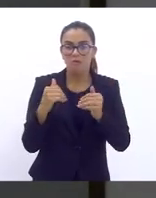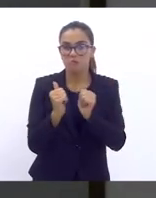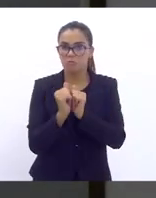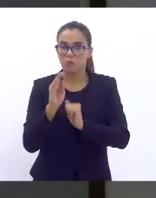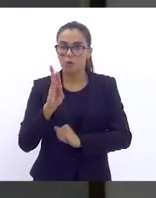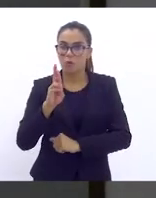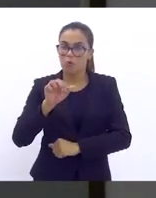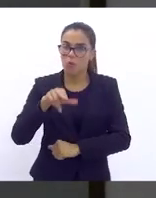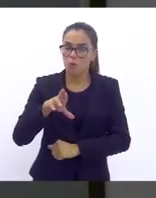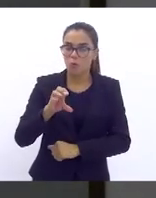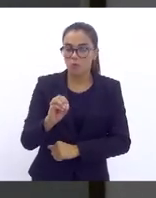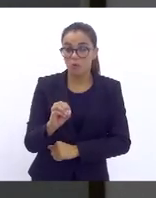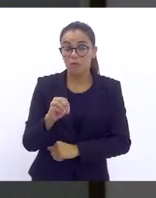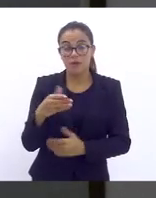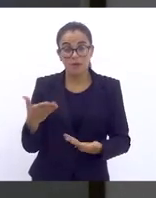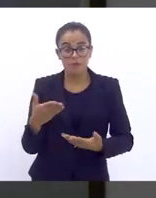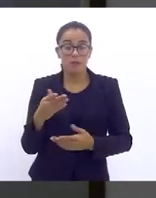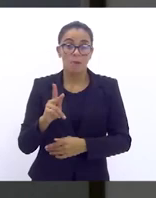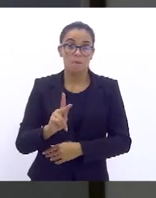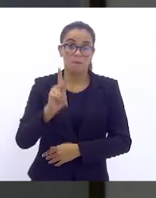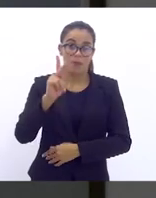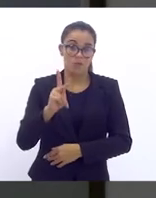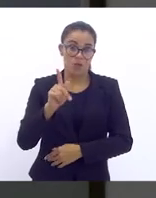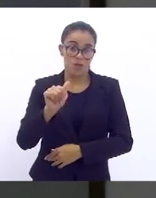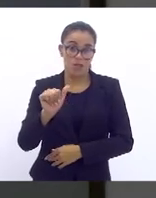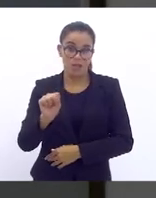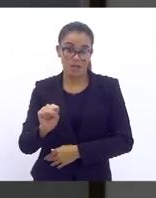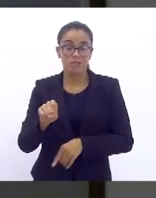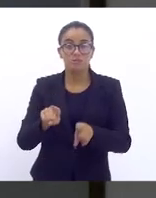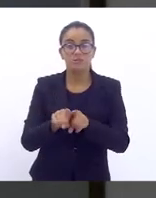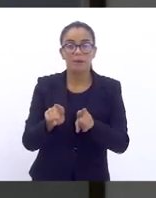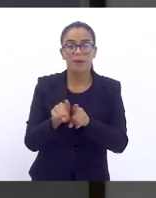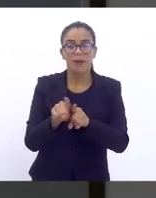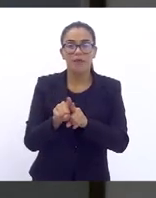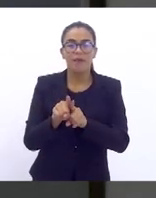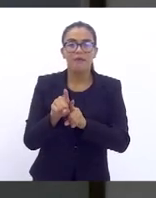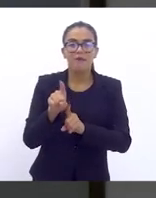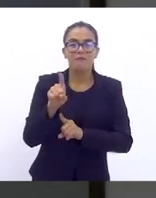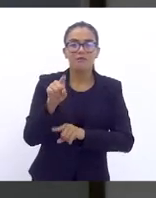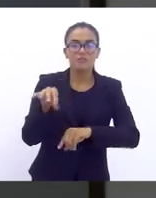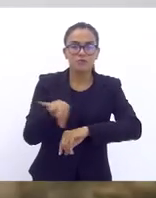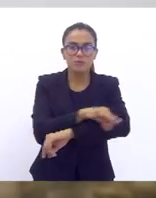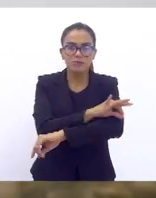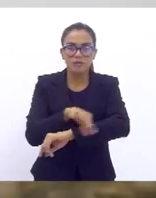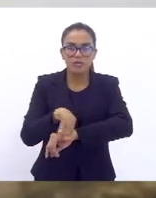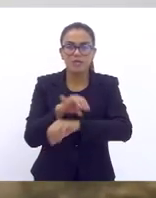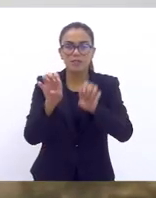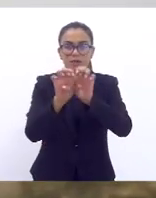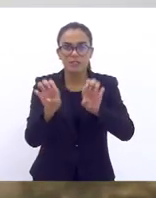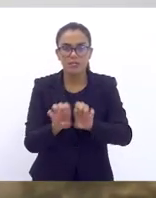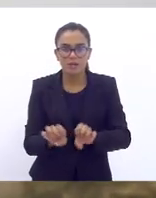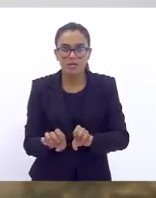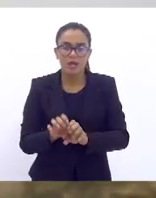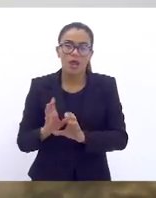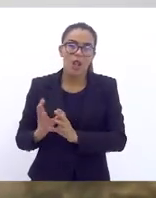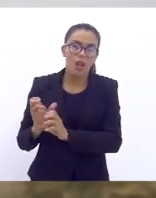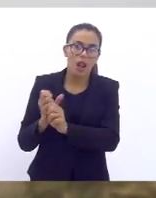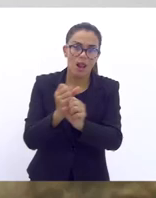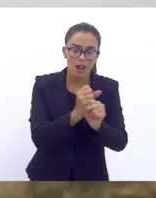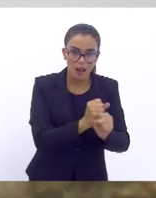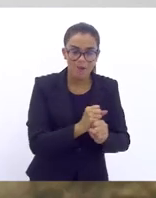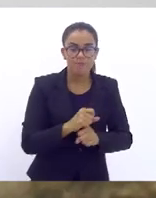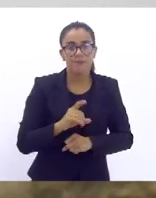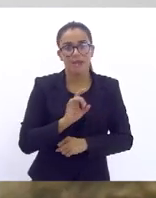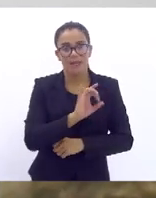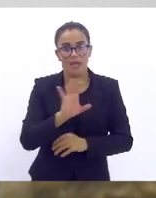Enfim então petróleo gasto todo mundo já conhece infraestrutura e logística cultura e turismo e aí a gente faz para cada complexo